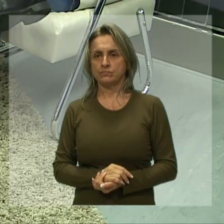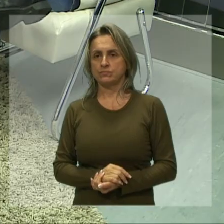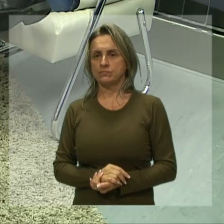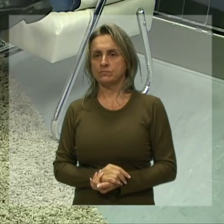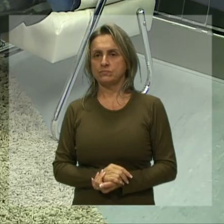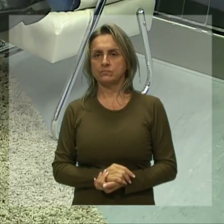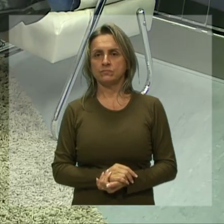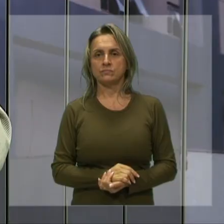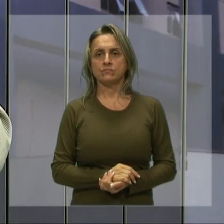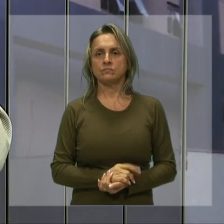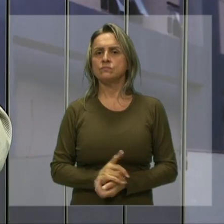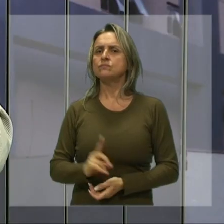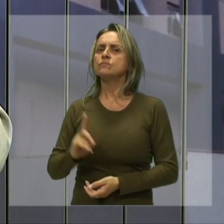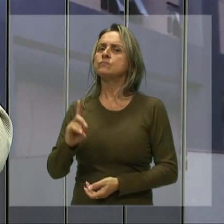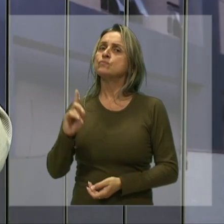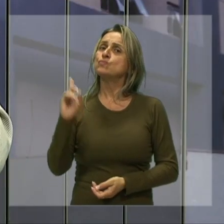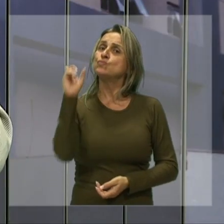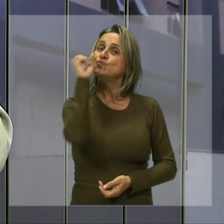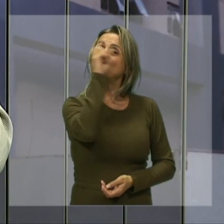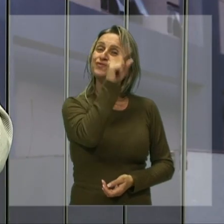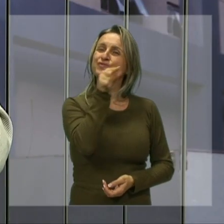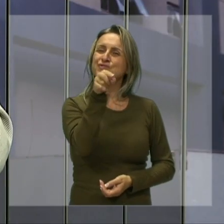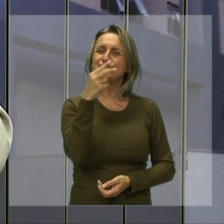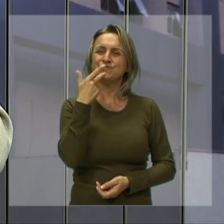Dificilmente você vê eu falar o nome do prefeito.